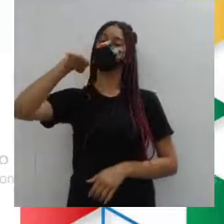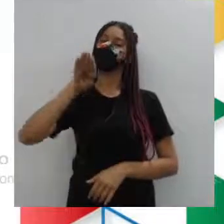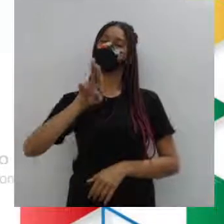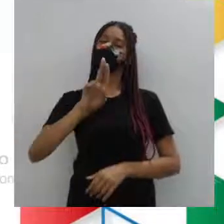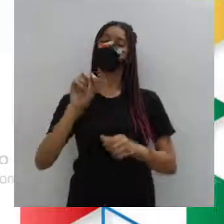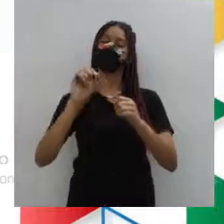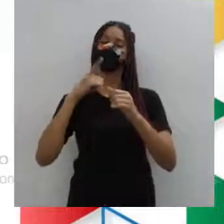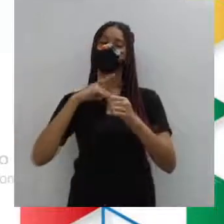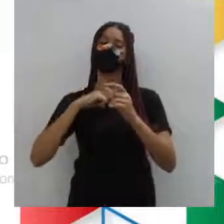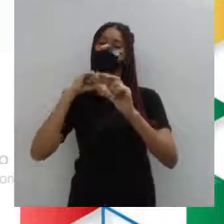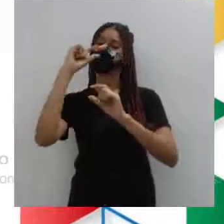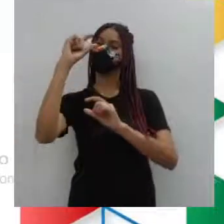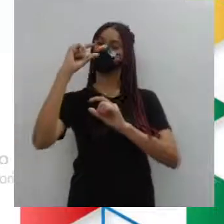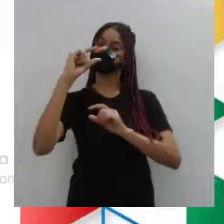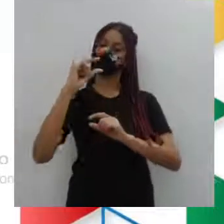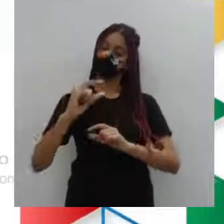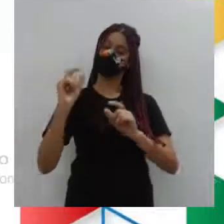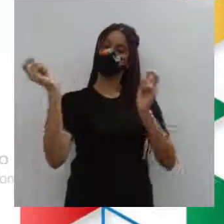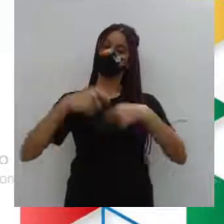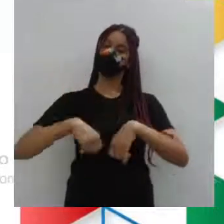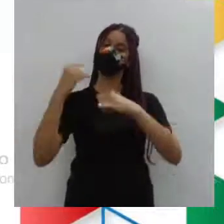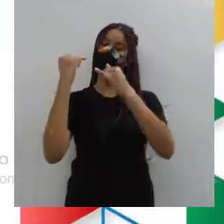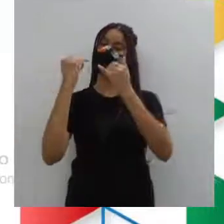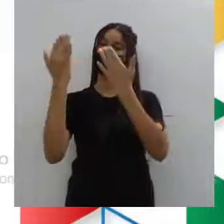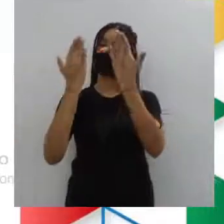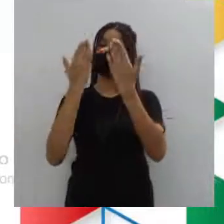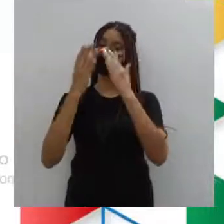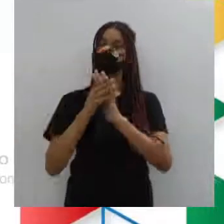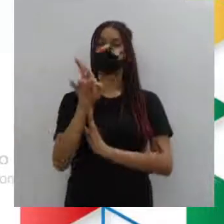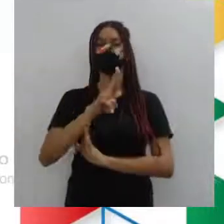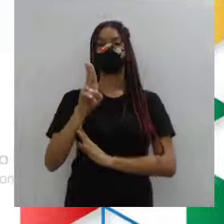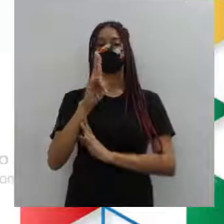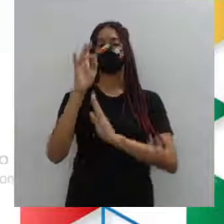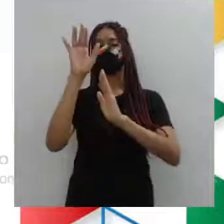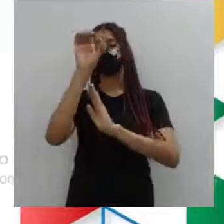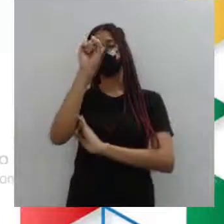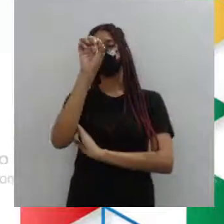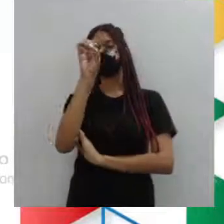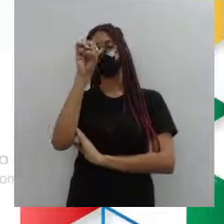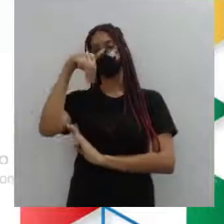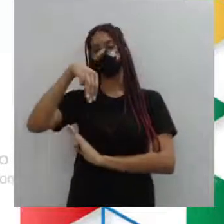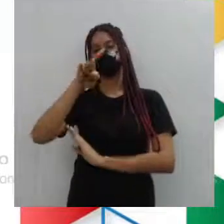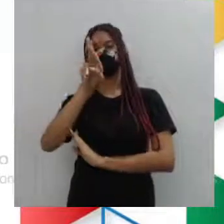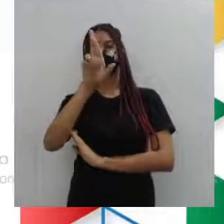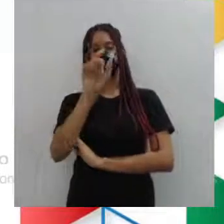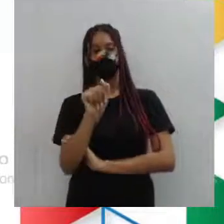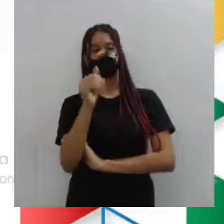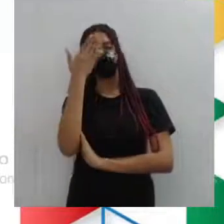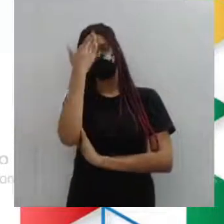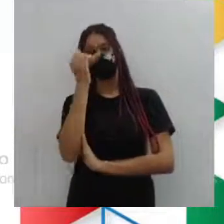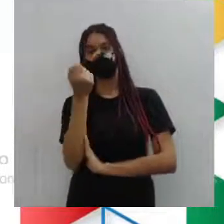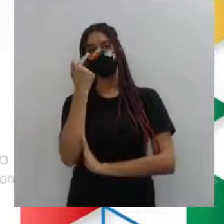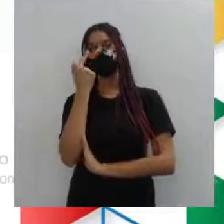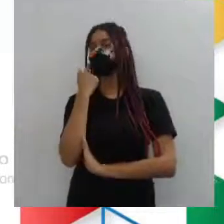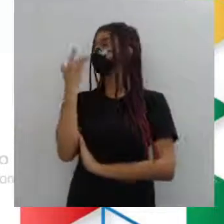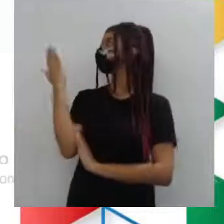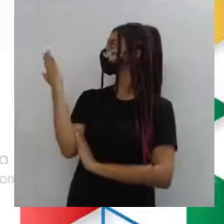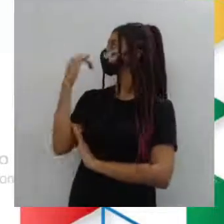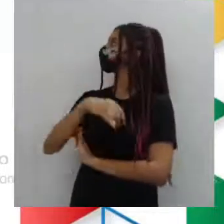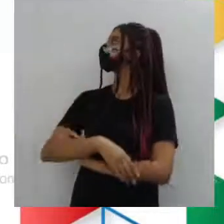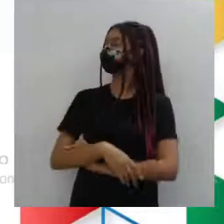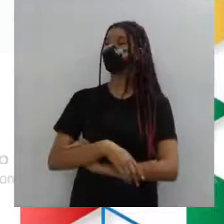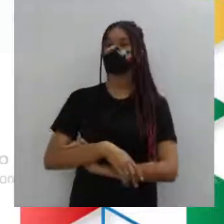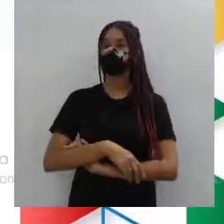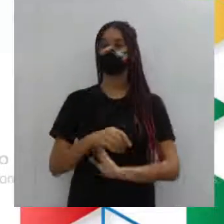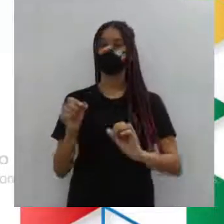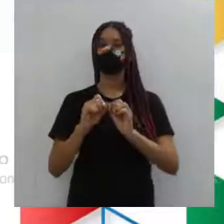possa comparar e usou a sombra para os 2 monumentos, tá? O monumento real em concreto e aí a